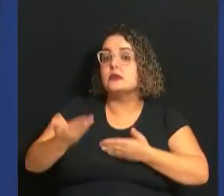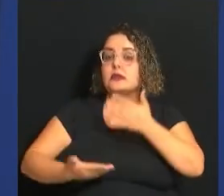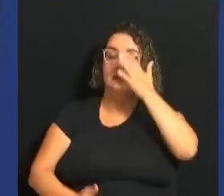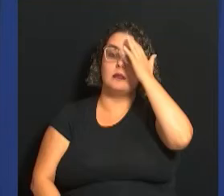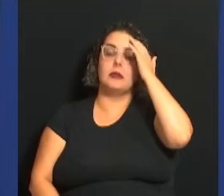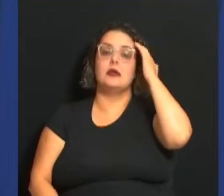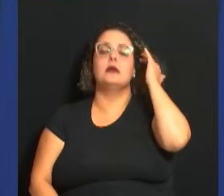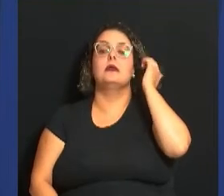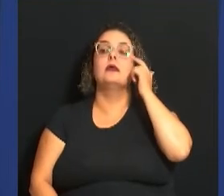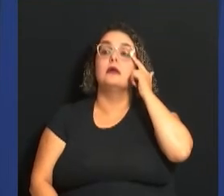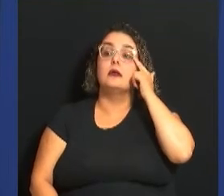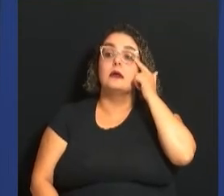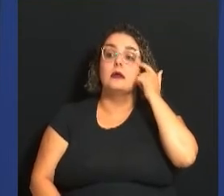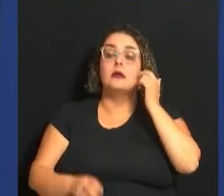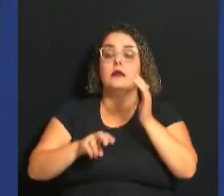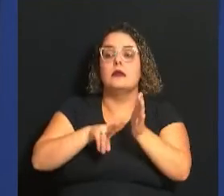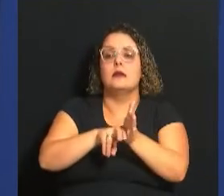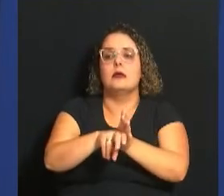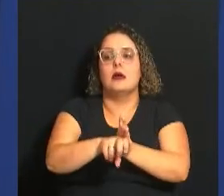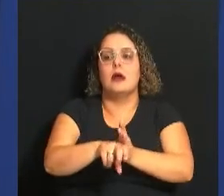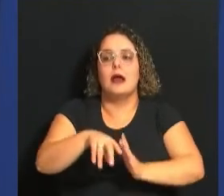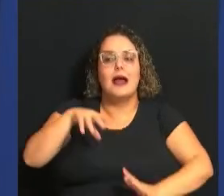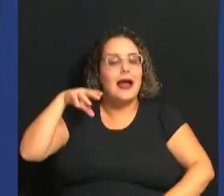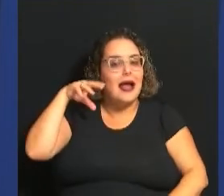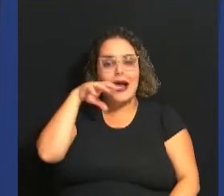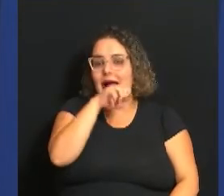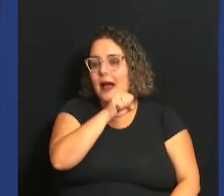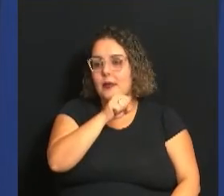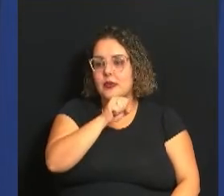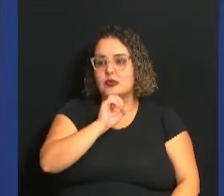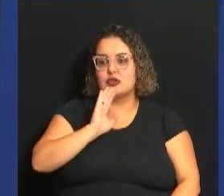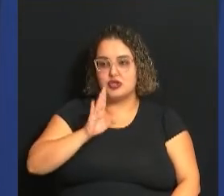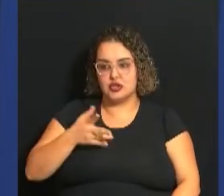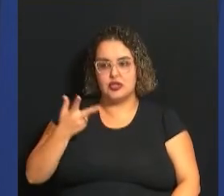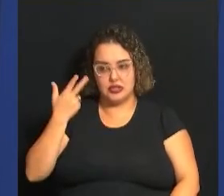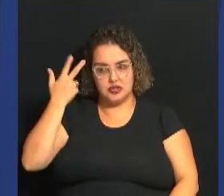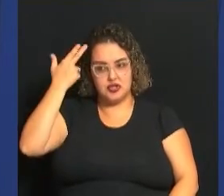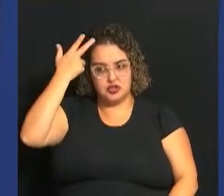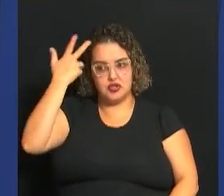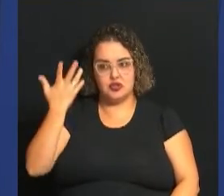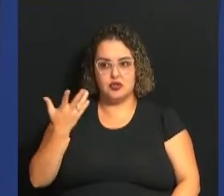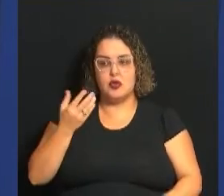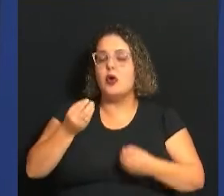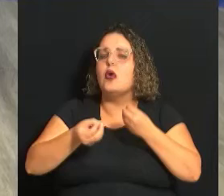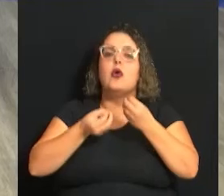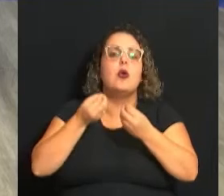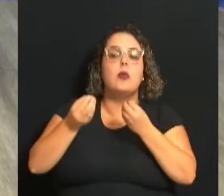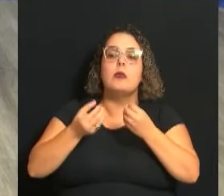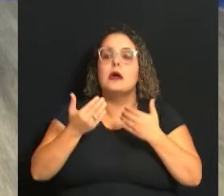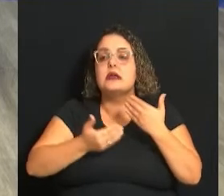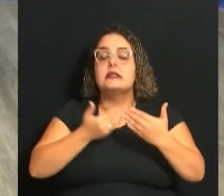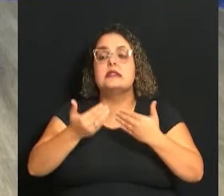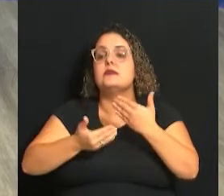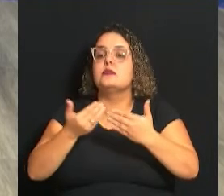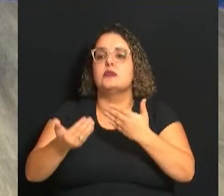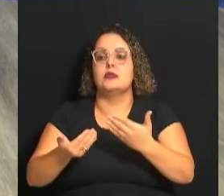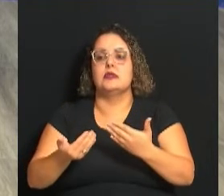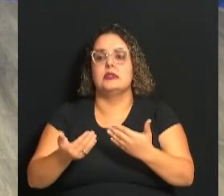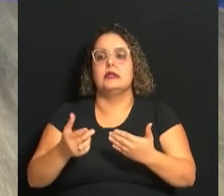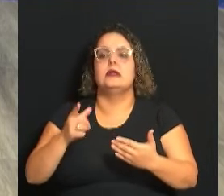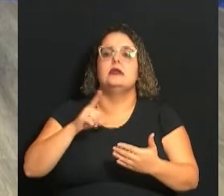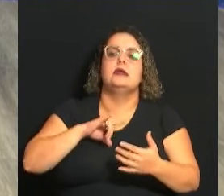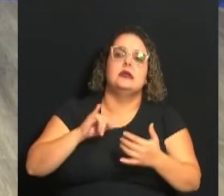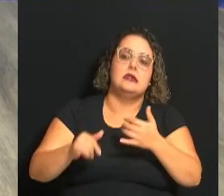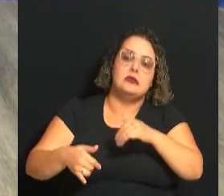foi diagnosticada, imediatamente já foi fazer a cirurgia? Como que foi todo esse processo? Ou não? Teve a quimio,